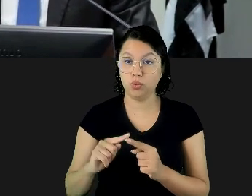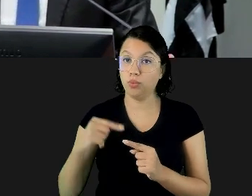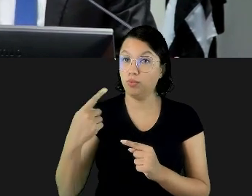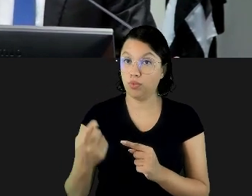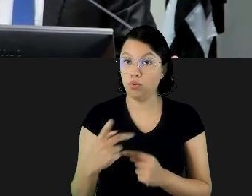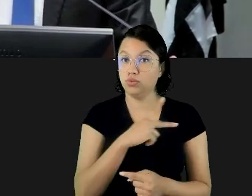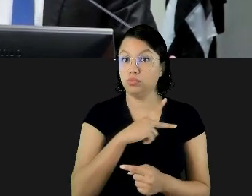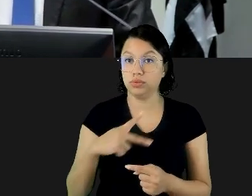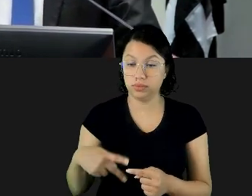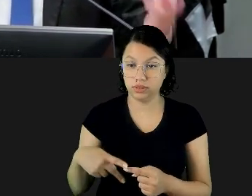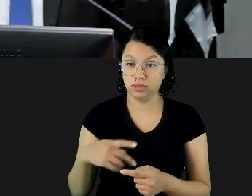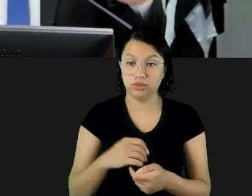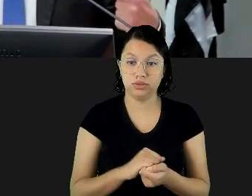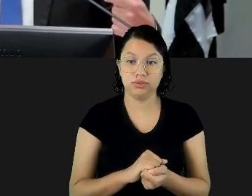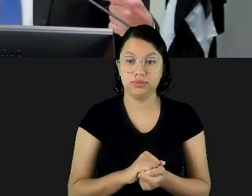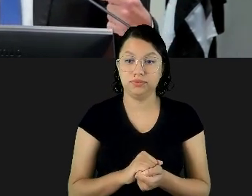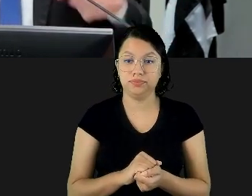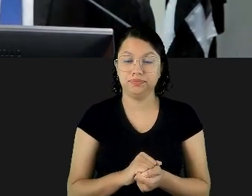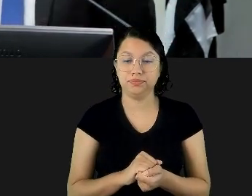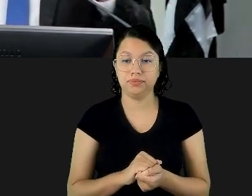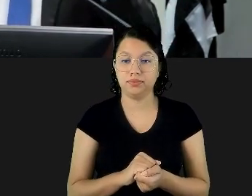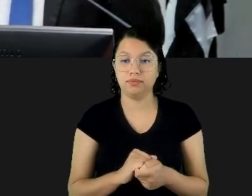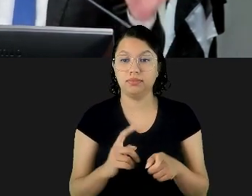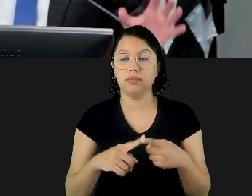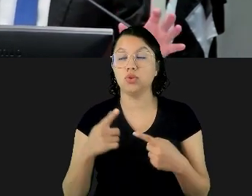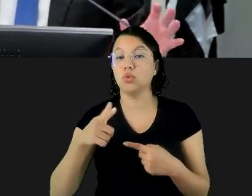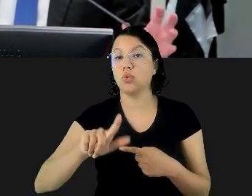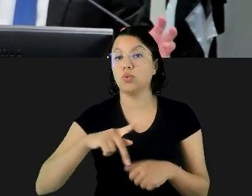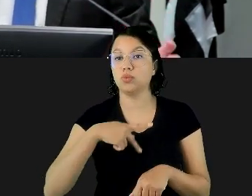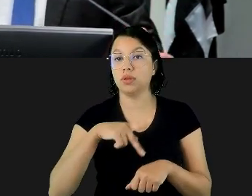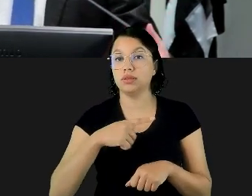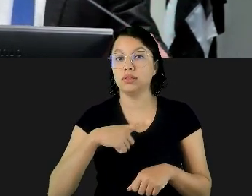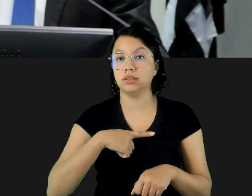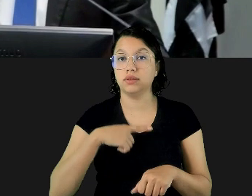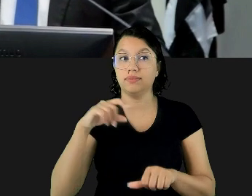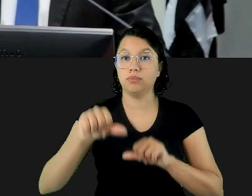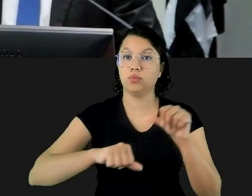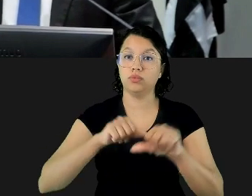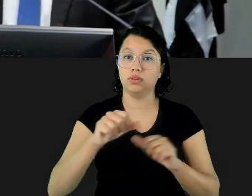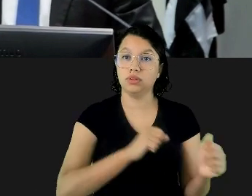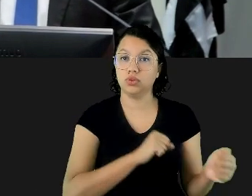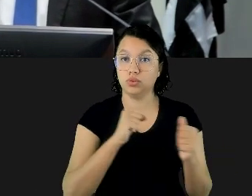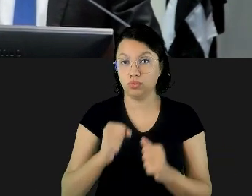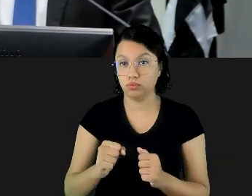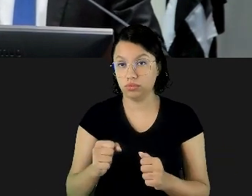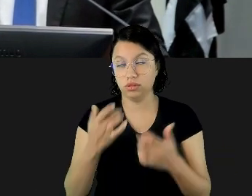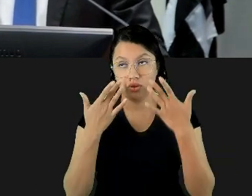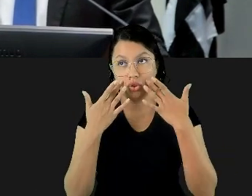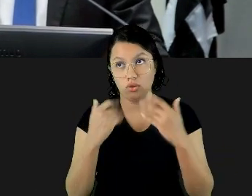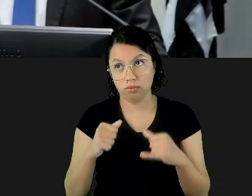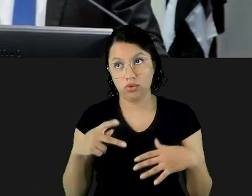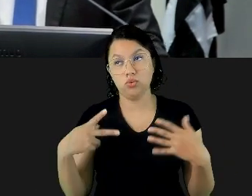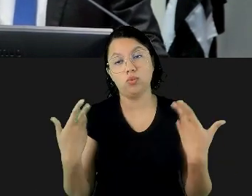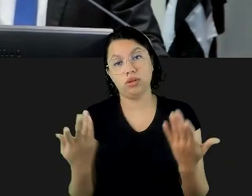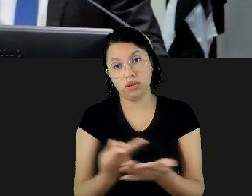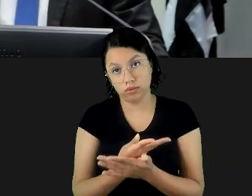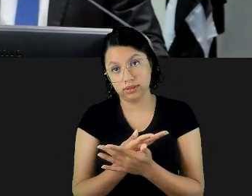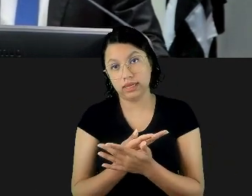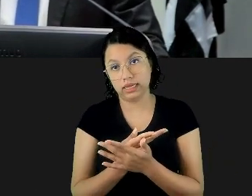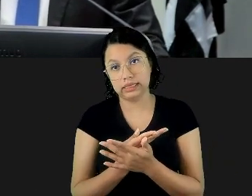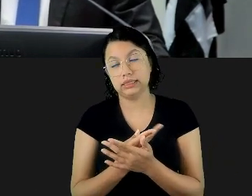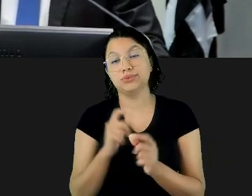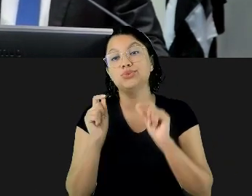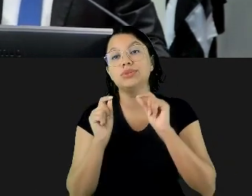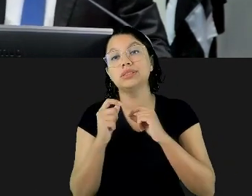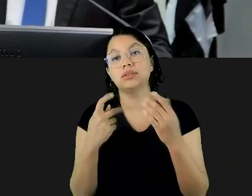Penha. Nos outros países houve alternância de poder. E normalmente quando isso ocorre, o que que acontece? O outro